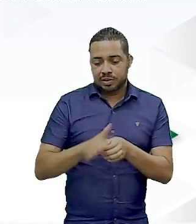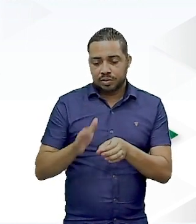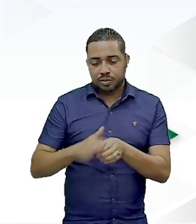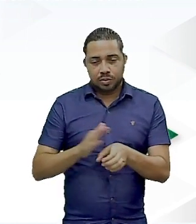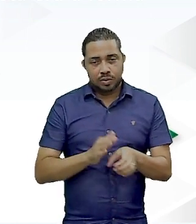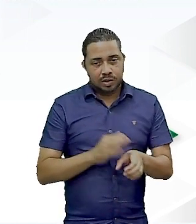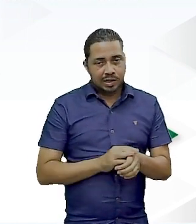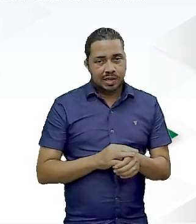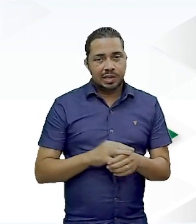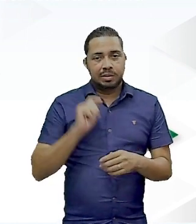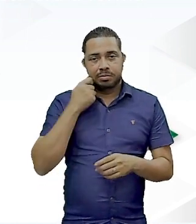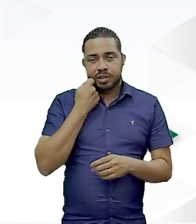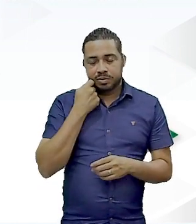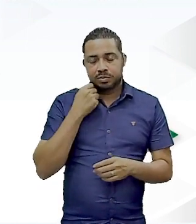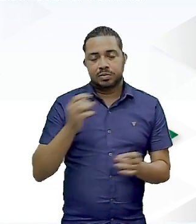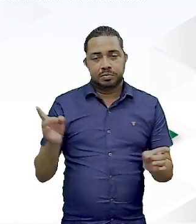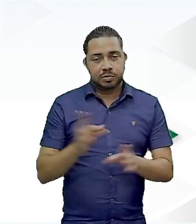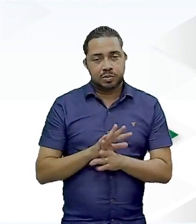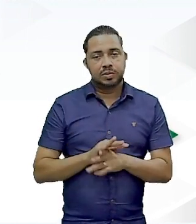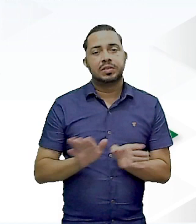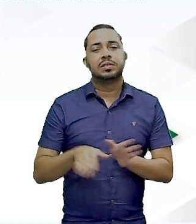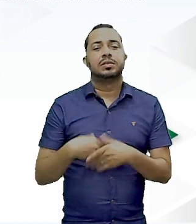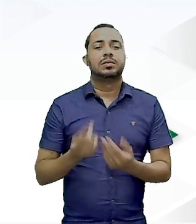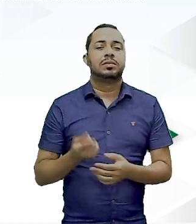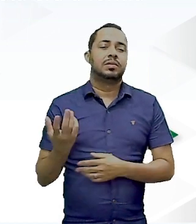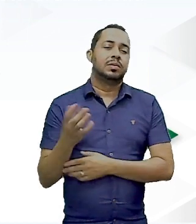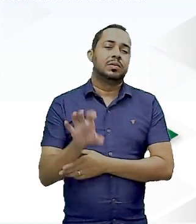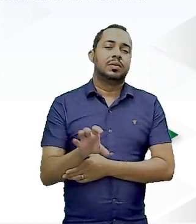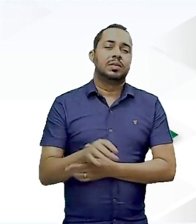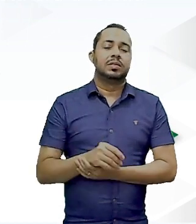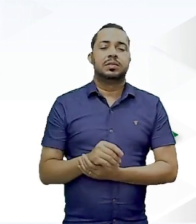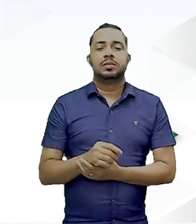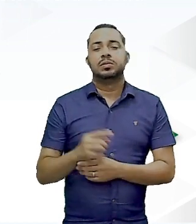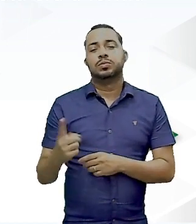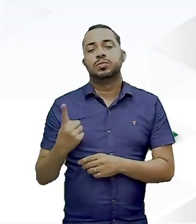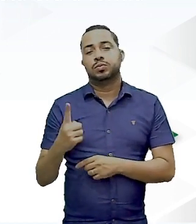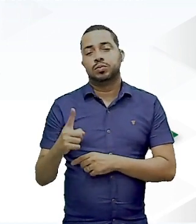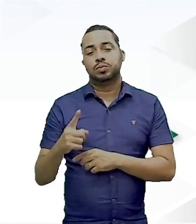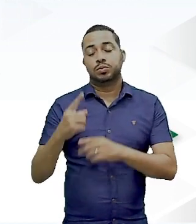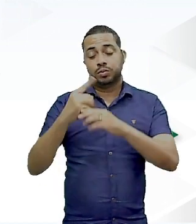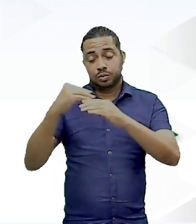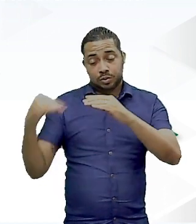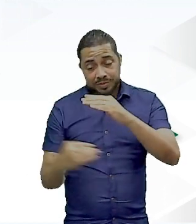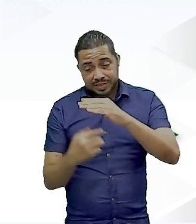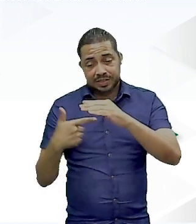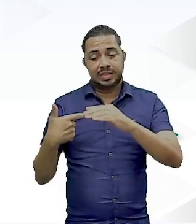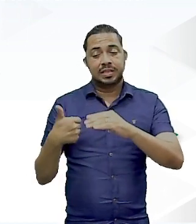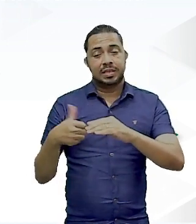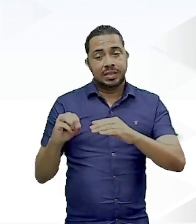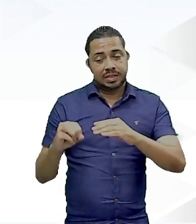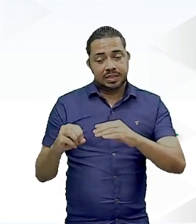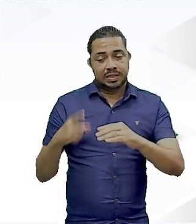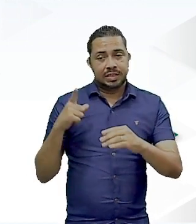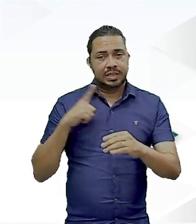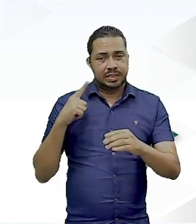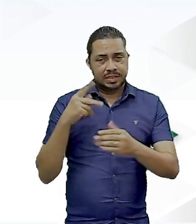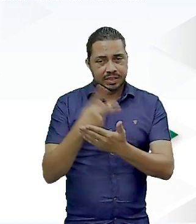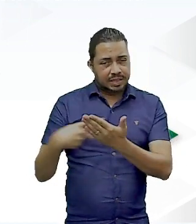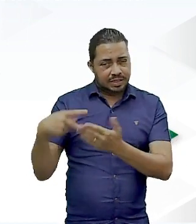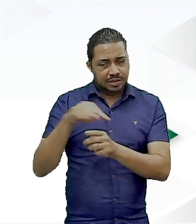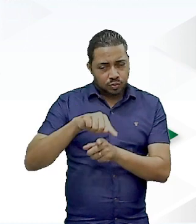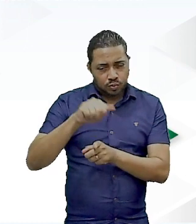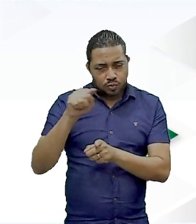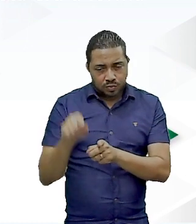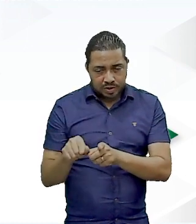hoje, ou compras já prontas. E aí você vai colocar um sobre 10, porque esse desenho curvado aí na parte de